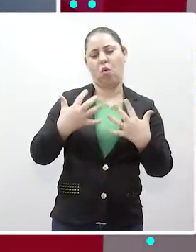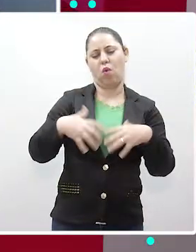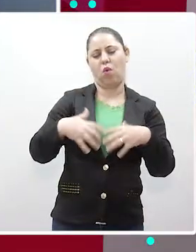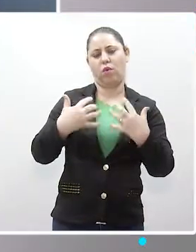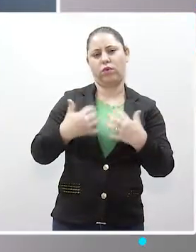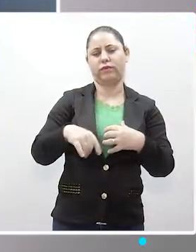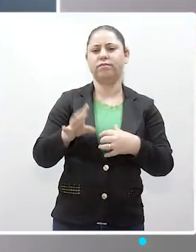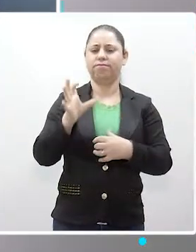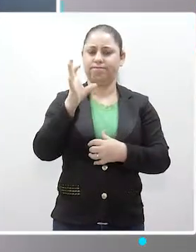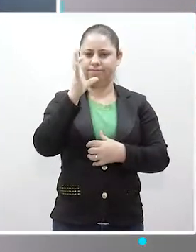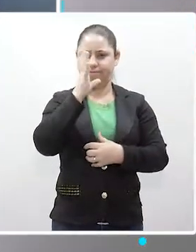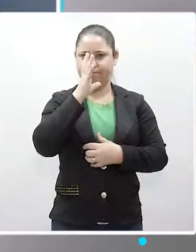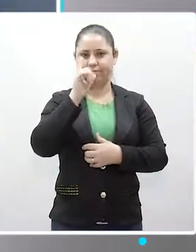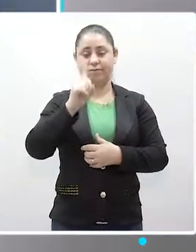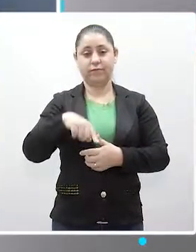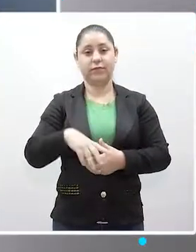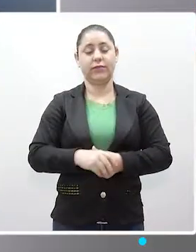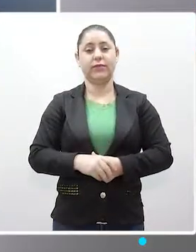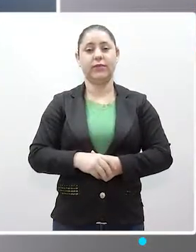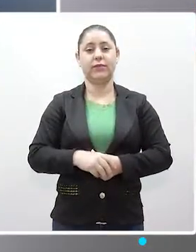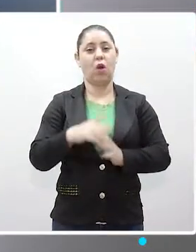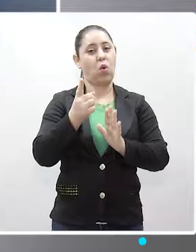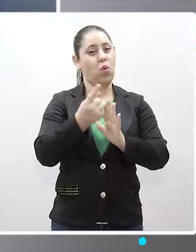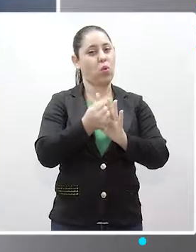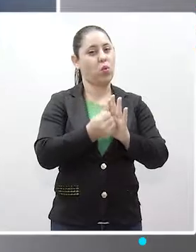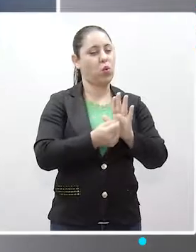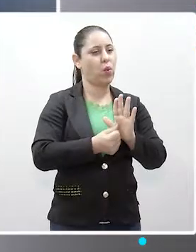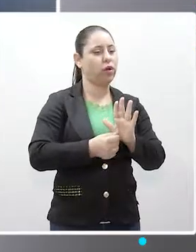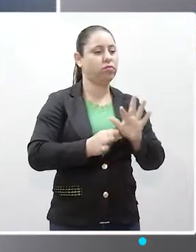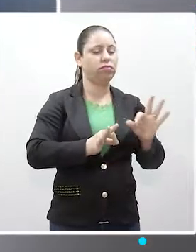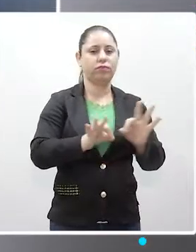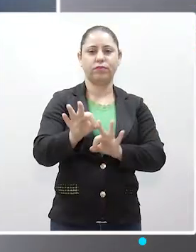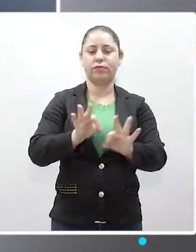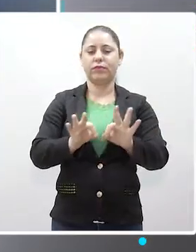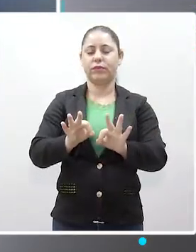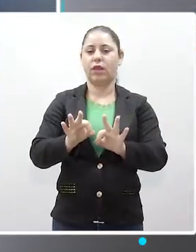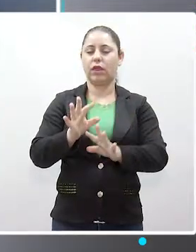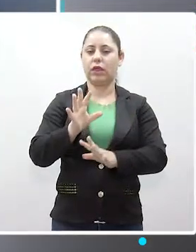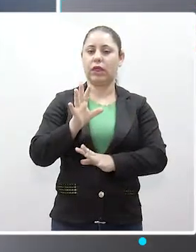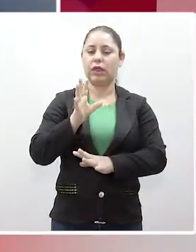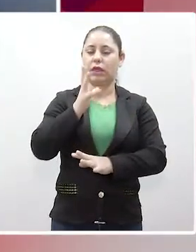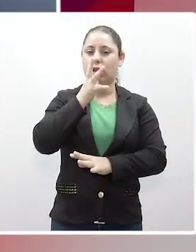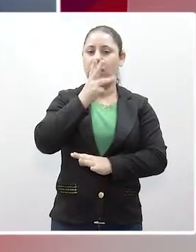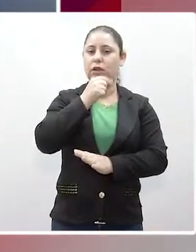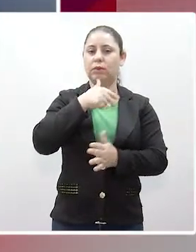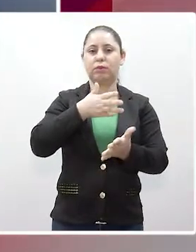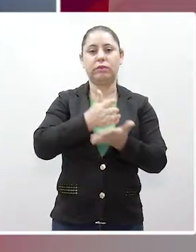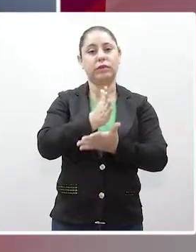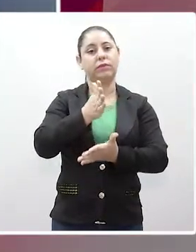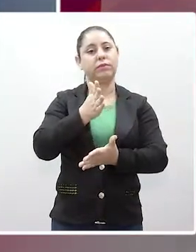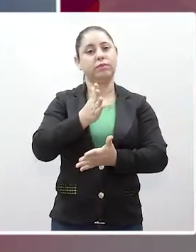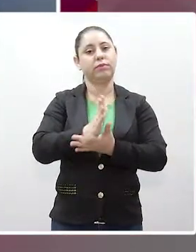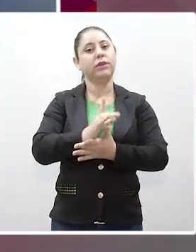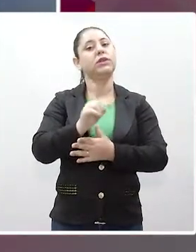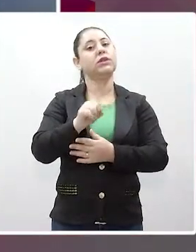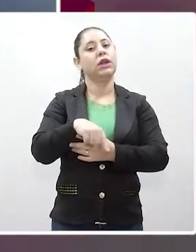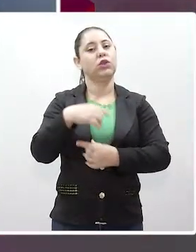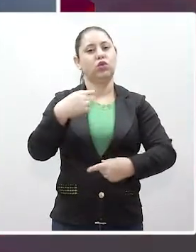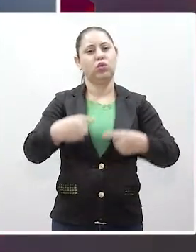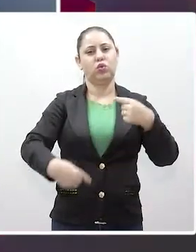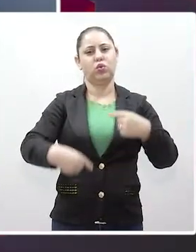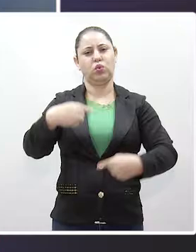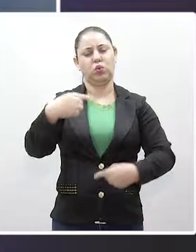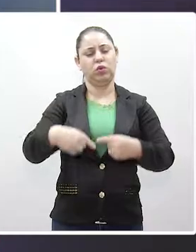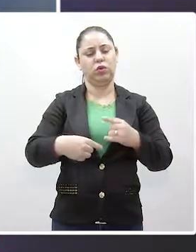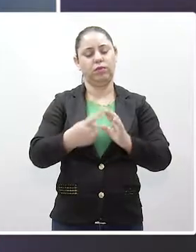sei se vocês têm acompanhado aí as discussões orçamentárias, né? O orçamento demorou a ser aprovado e é motivo de muito debate aí